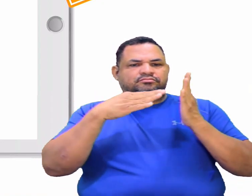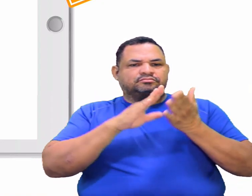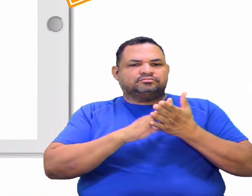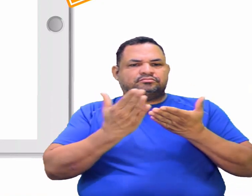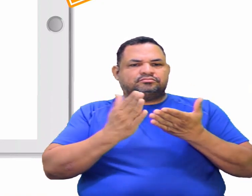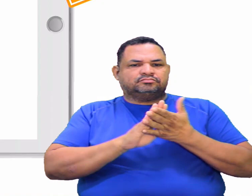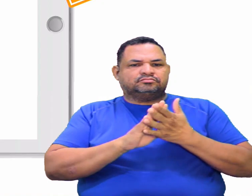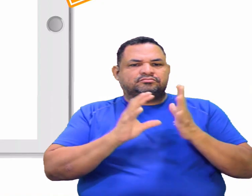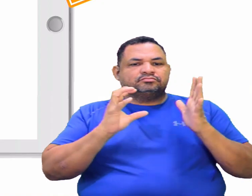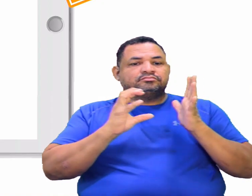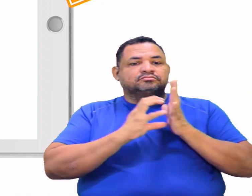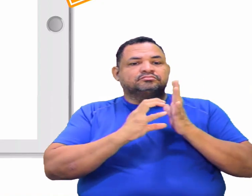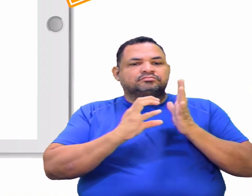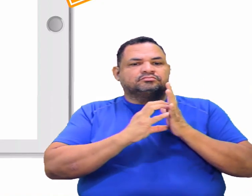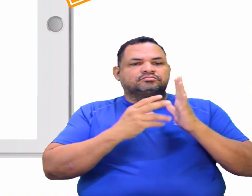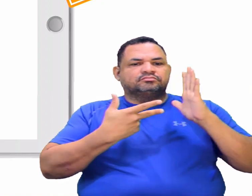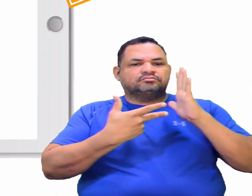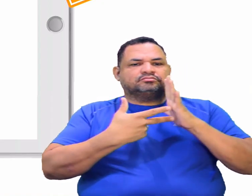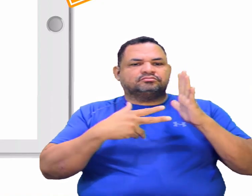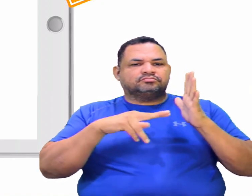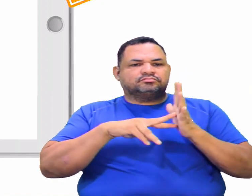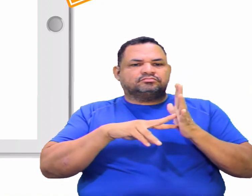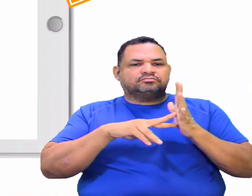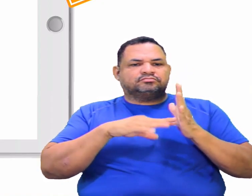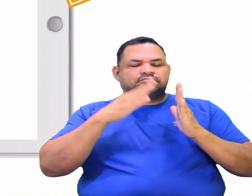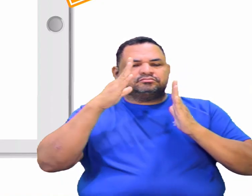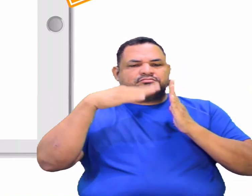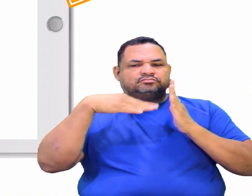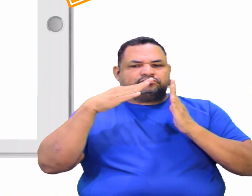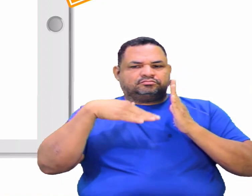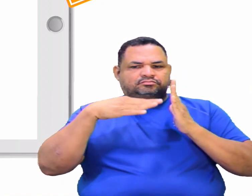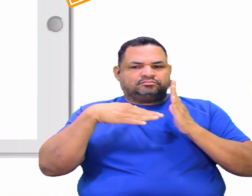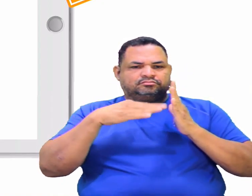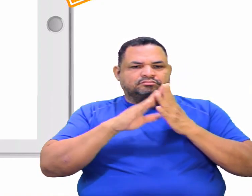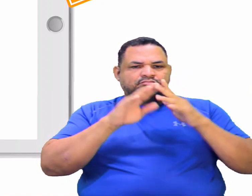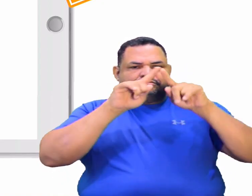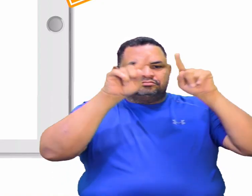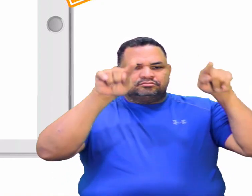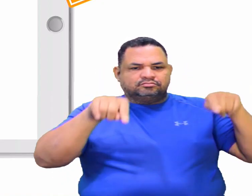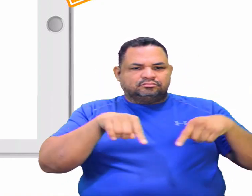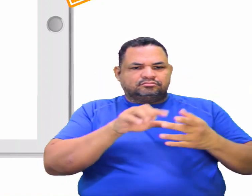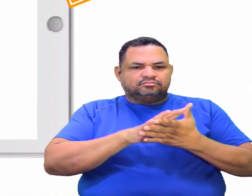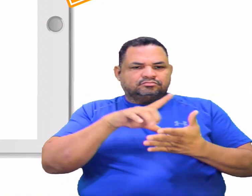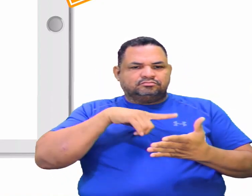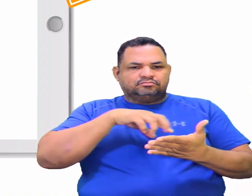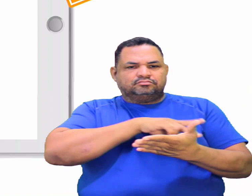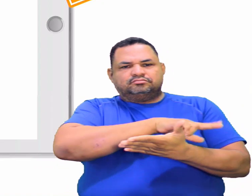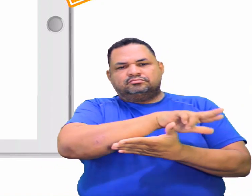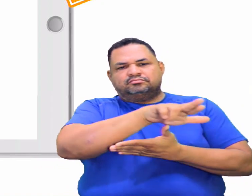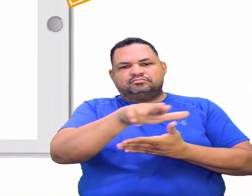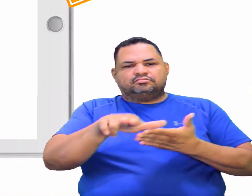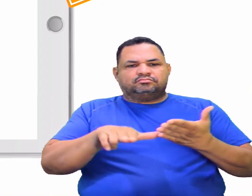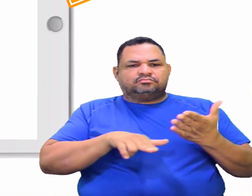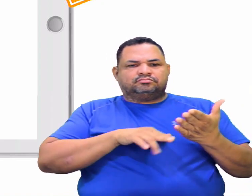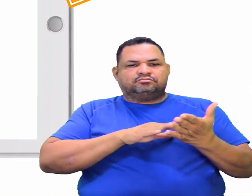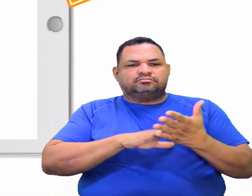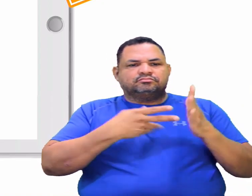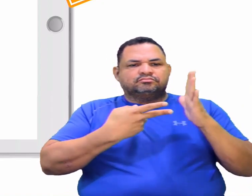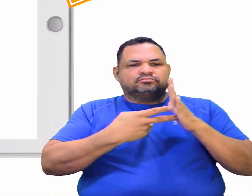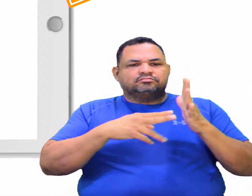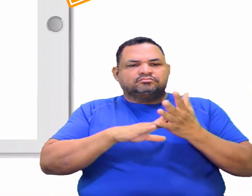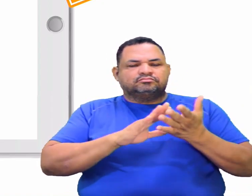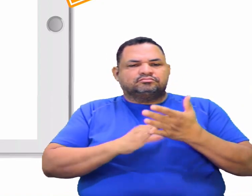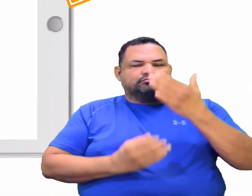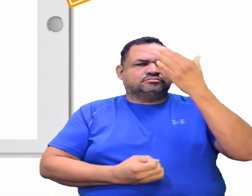espécie de símbolo né é uma uma pintura que tem assim várias conotações porque vem da revolução